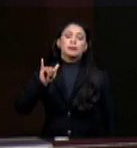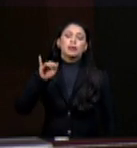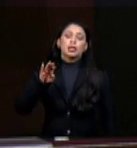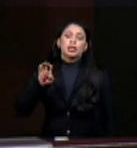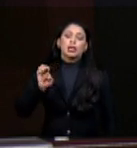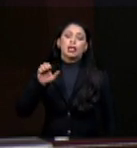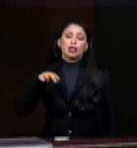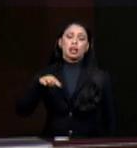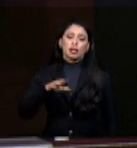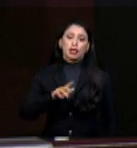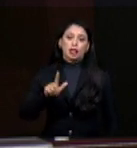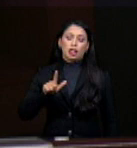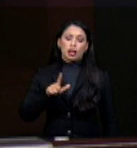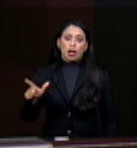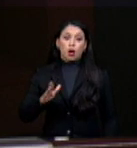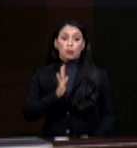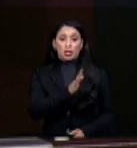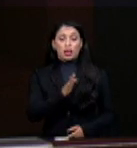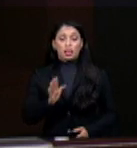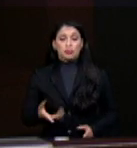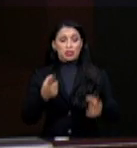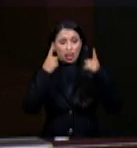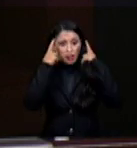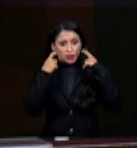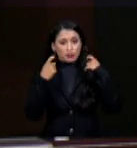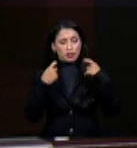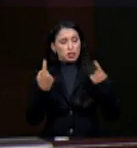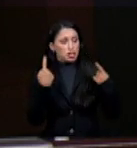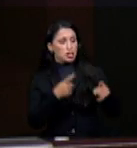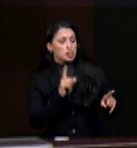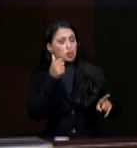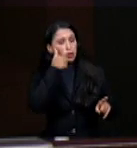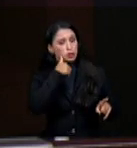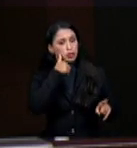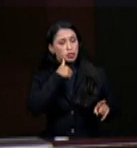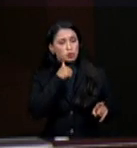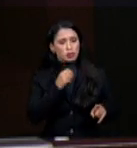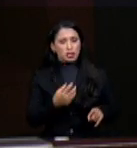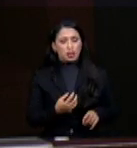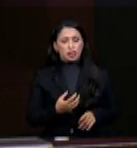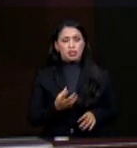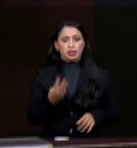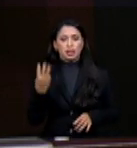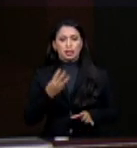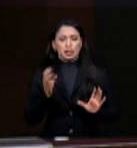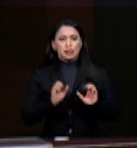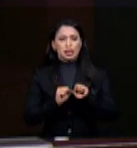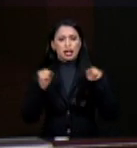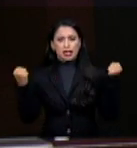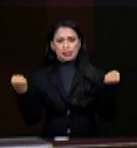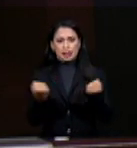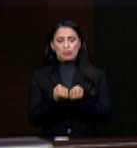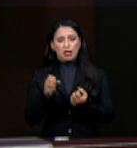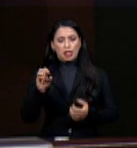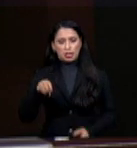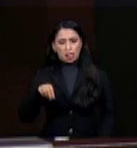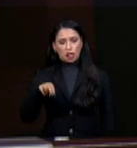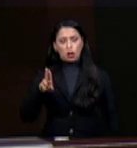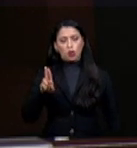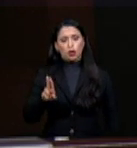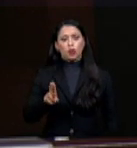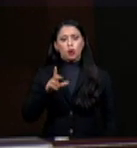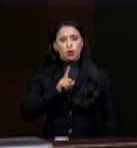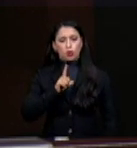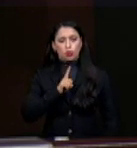dos esforços para eliminar a violência contra as mulheres, na terceira comissão da Assembleia Geral da ONU. Em